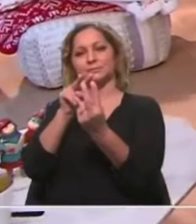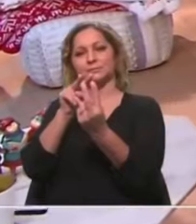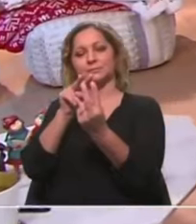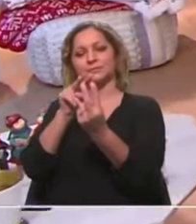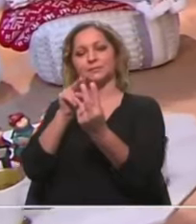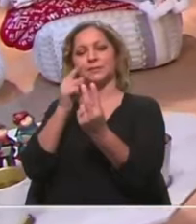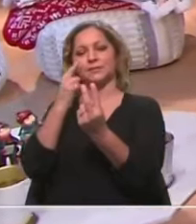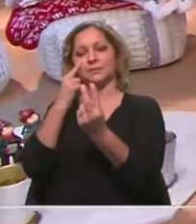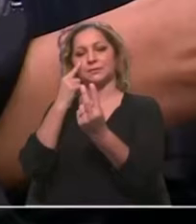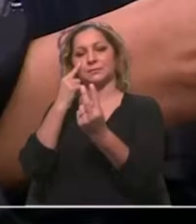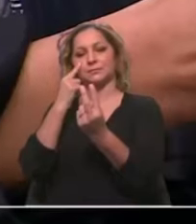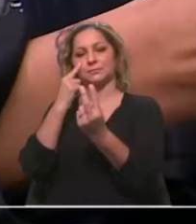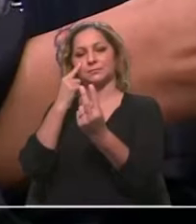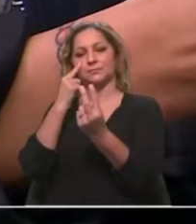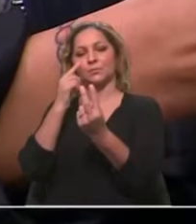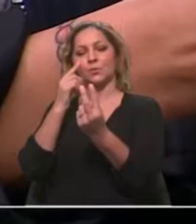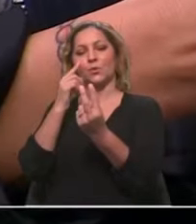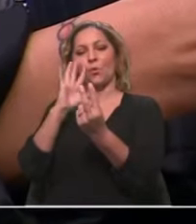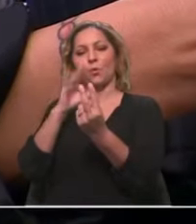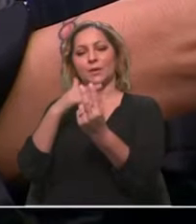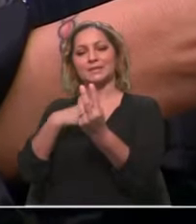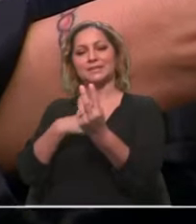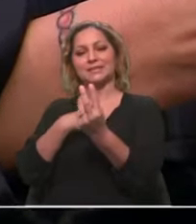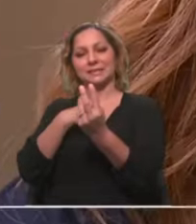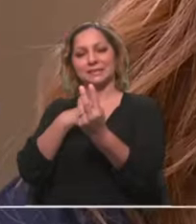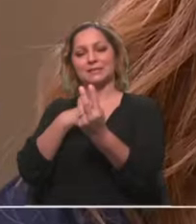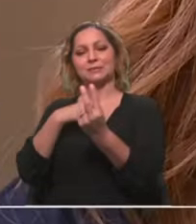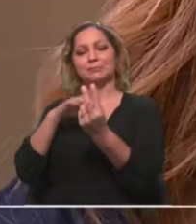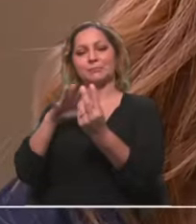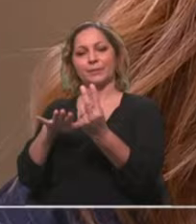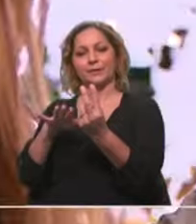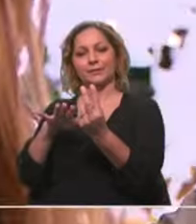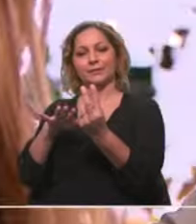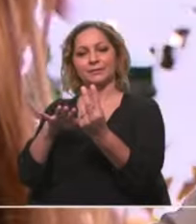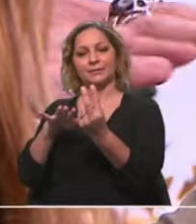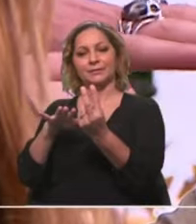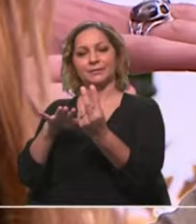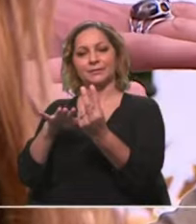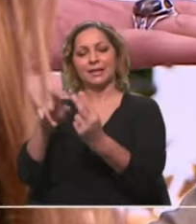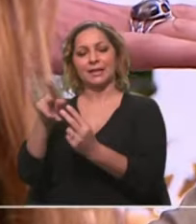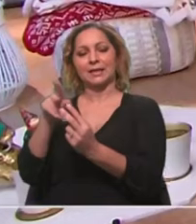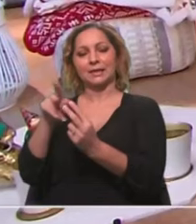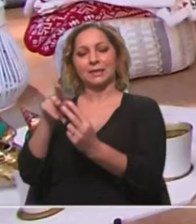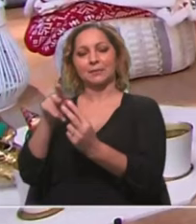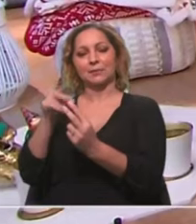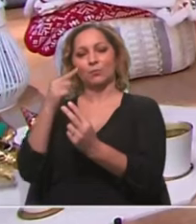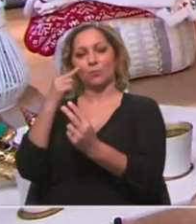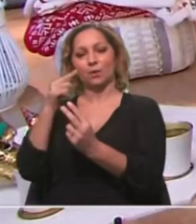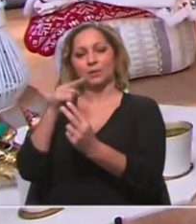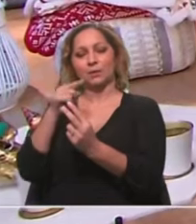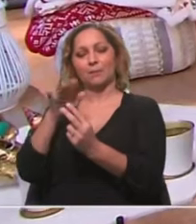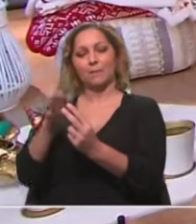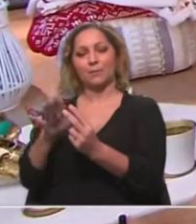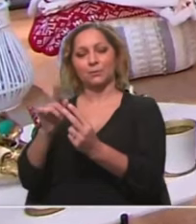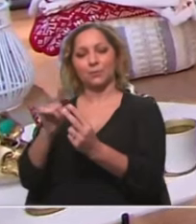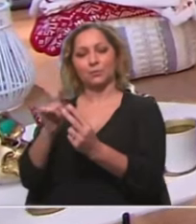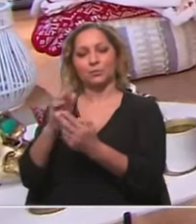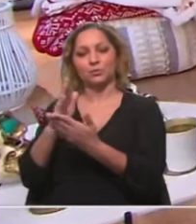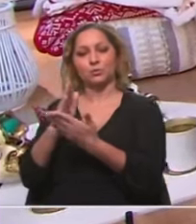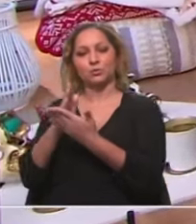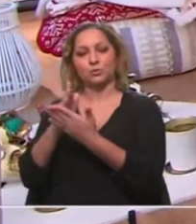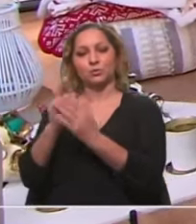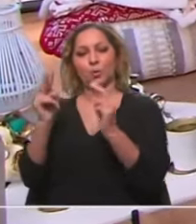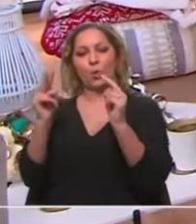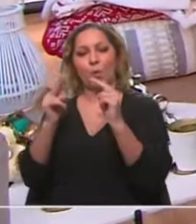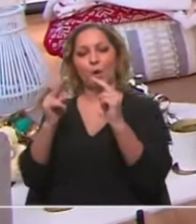atenção, espera aí. E quando tu sentires, tu vais parar. Só quando tu sentires. Atenção, câmaras, não mostrem onde é que ele parou, que é para ser surpresa. Mostrem só o